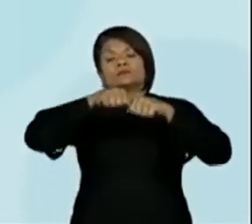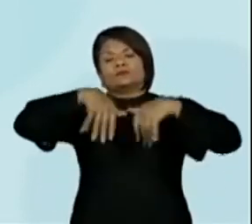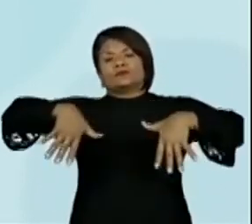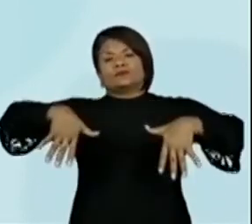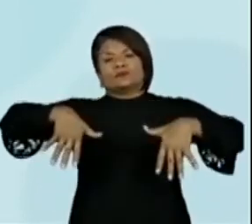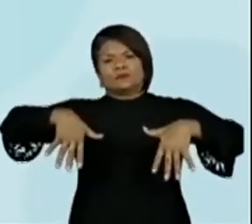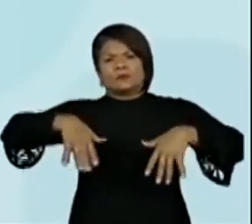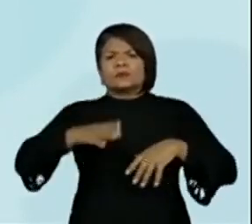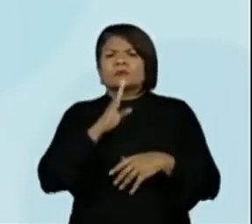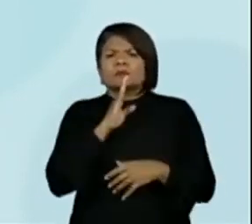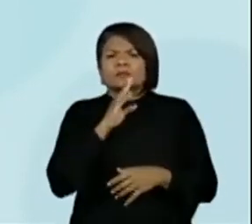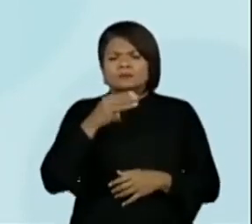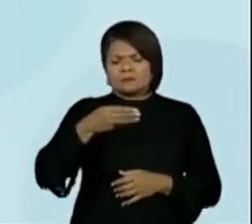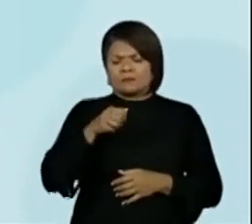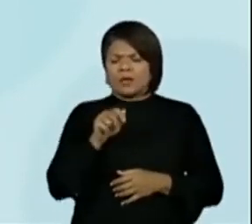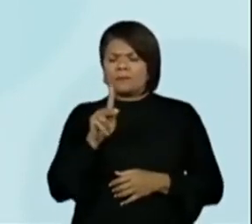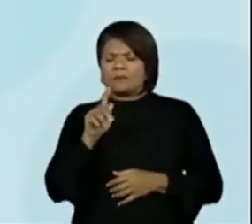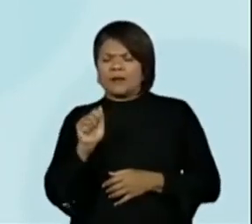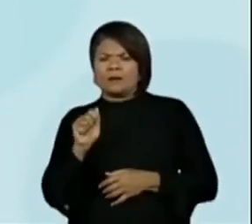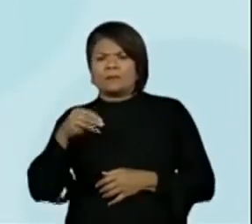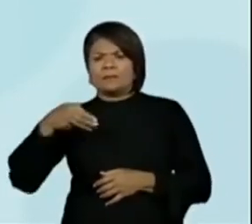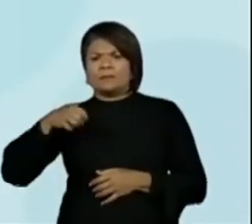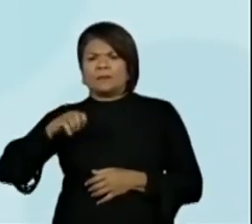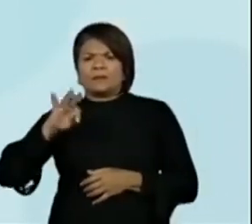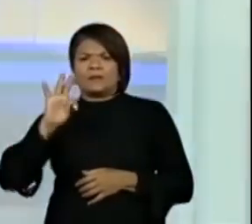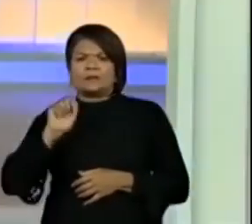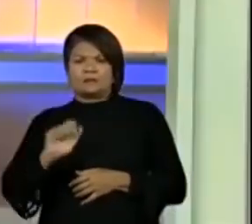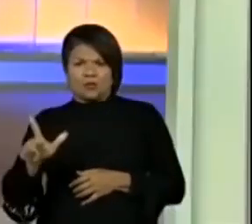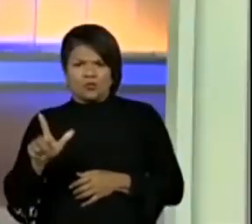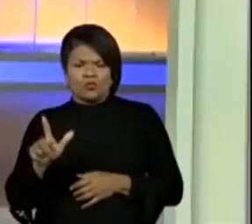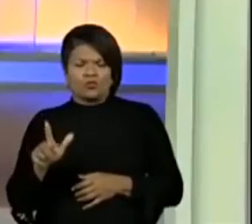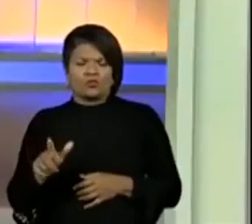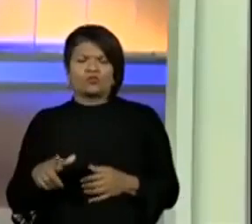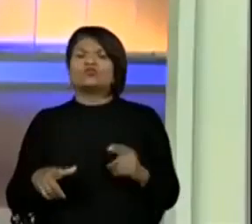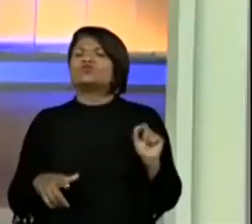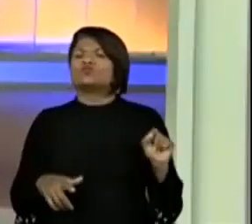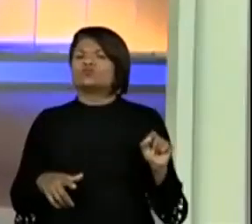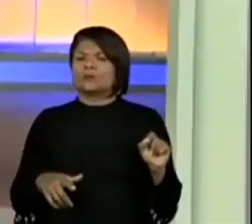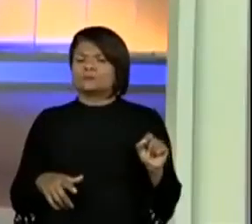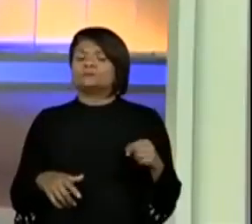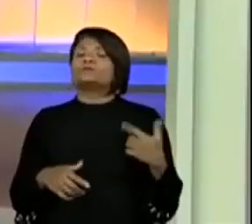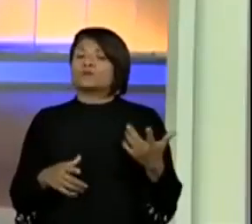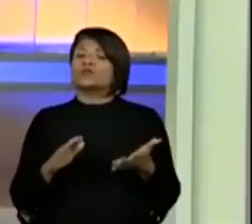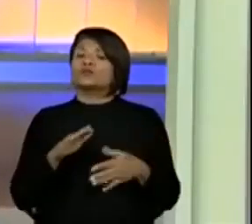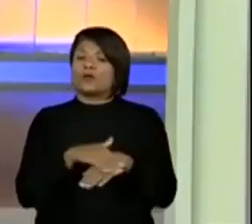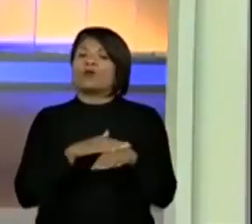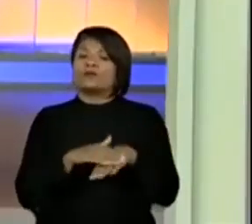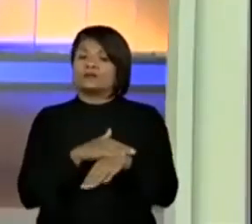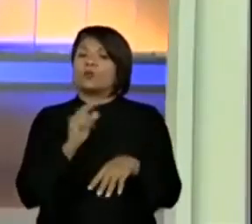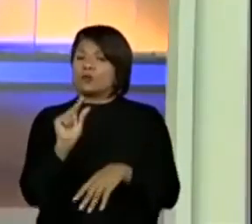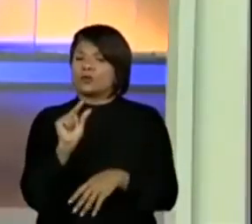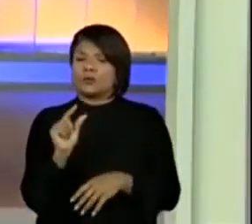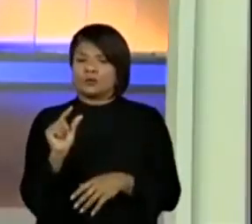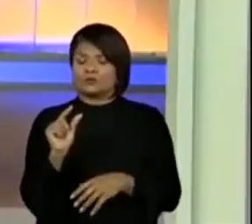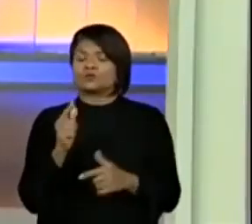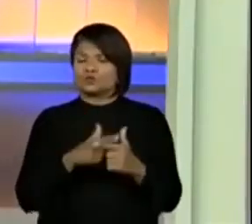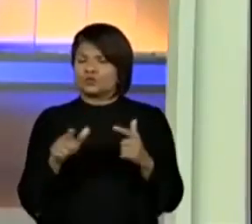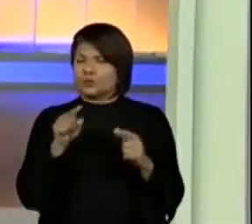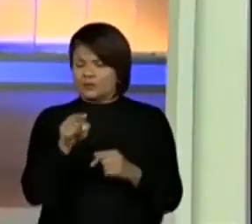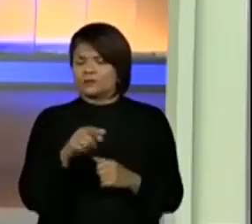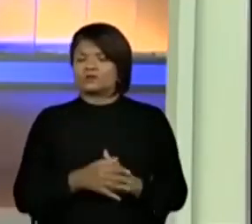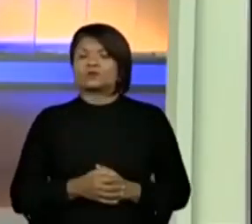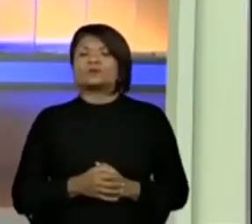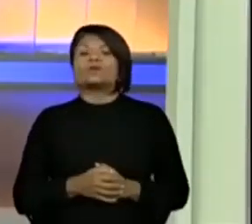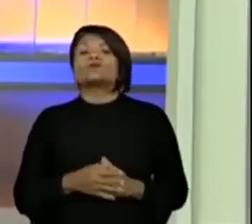Aliás, sabem o que é mapa mental? Já ouviram falar esse termo? Hoje a gente vai falar um pouquinho sobre isso. Bom, vamos